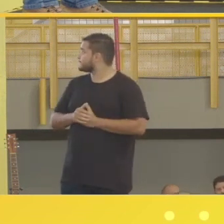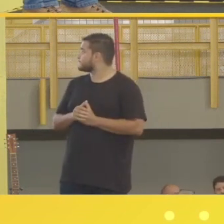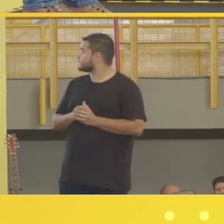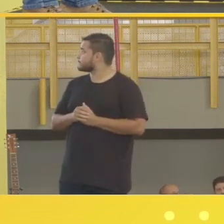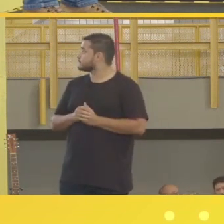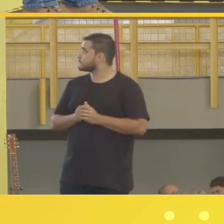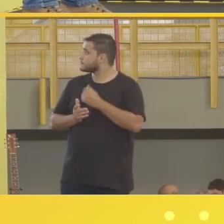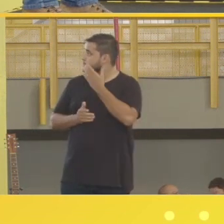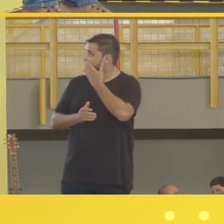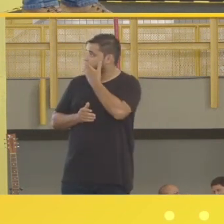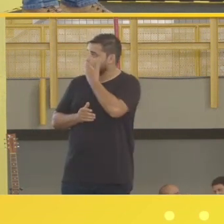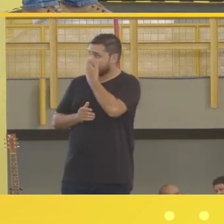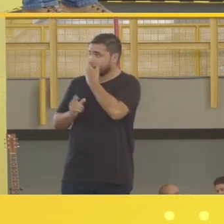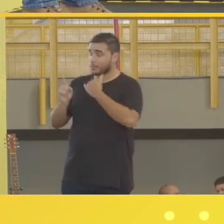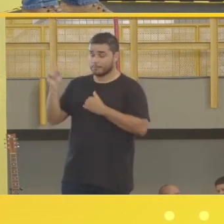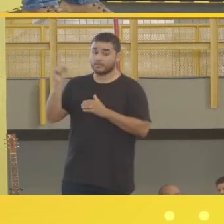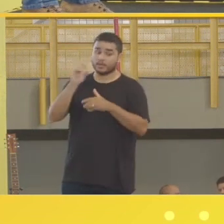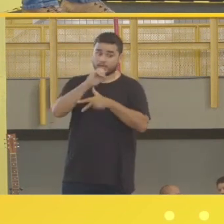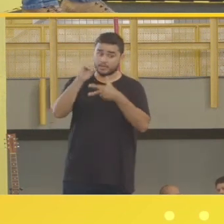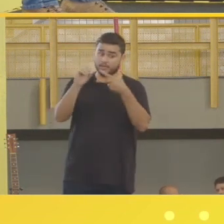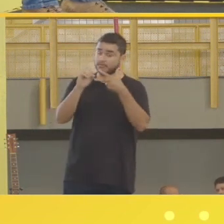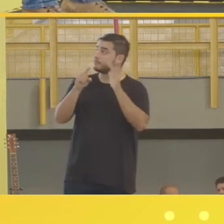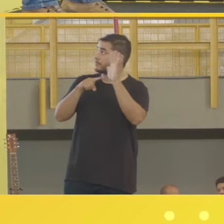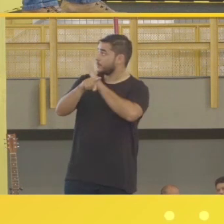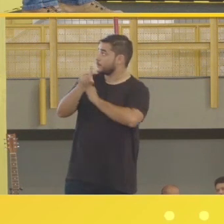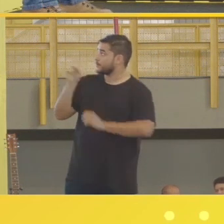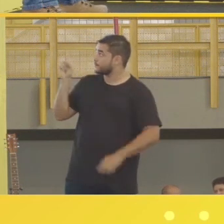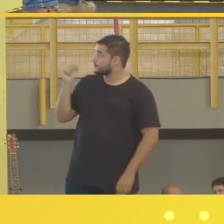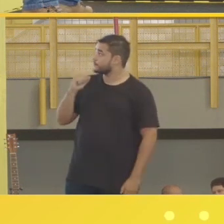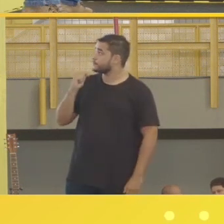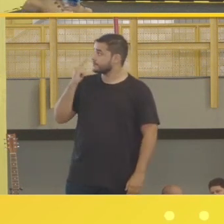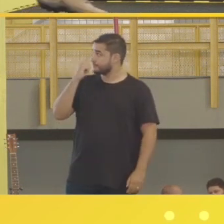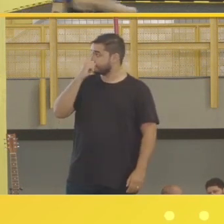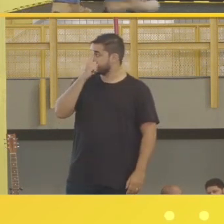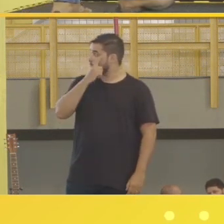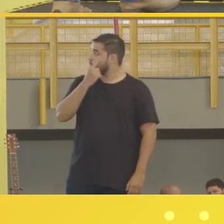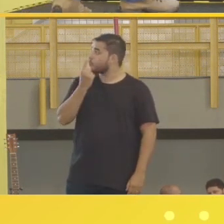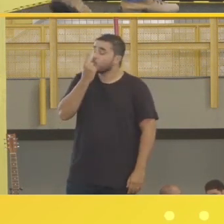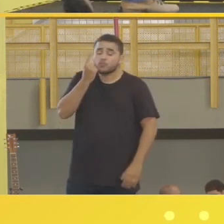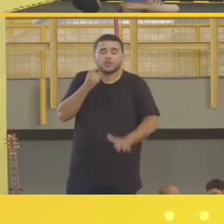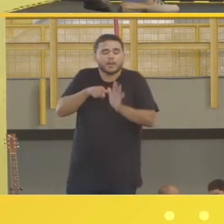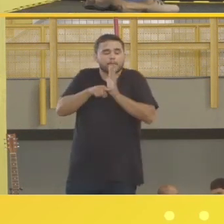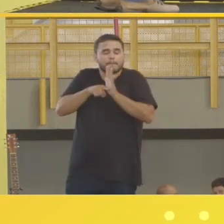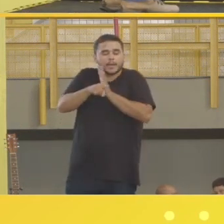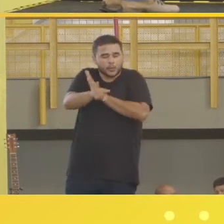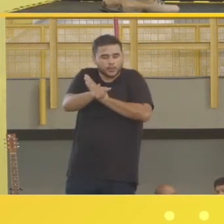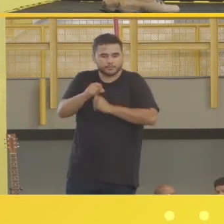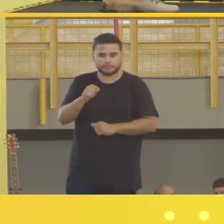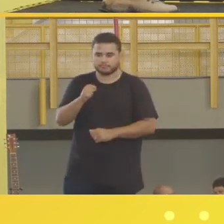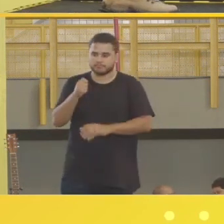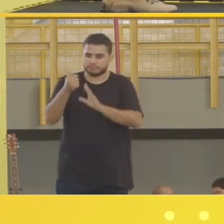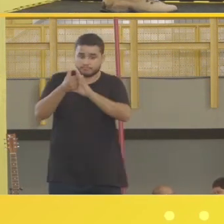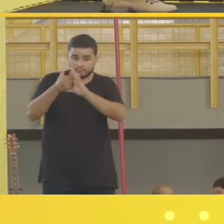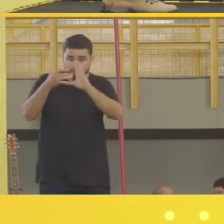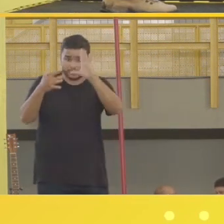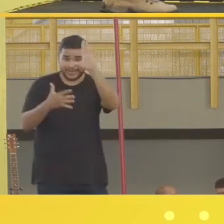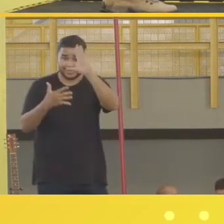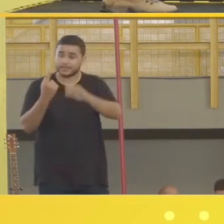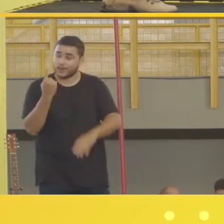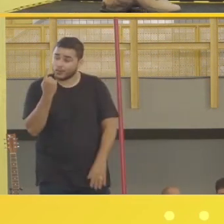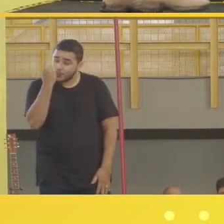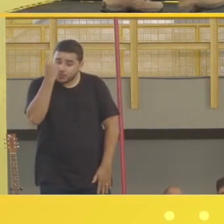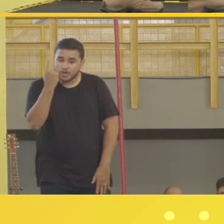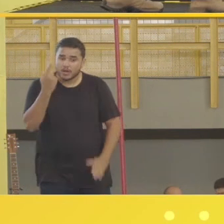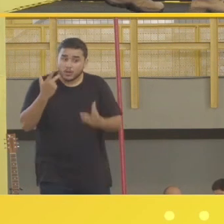racionalizadoras. Questão do Enem. Um traço formador da vida pública